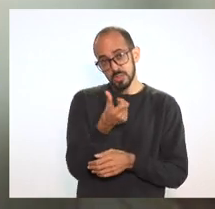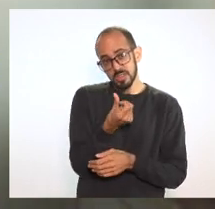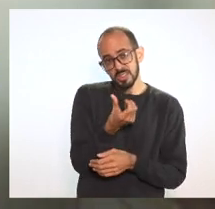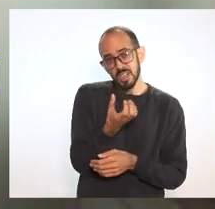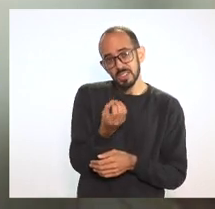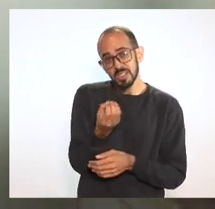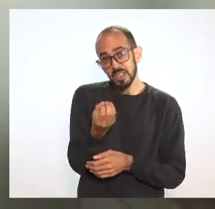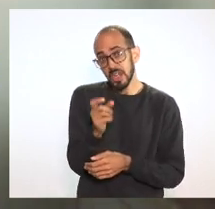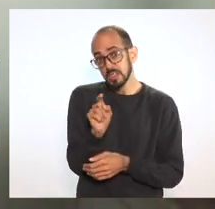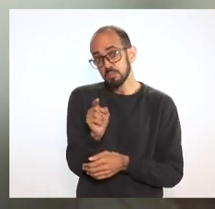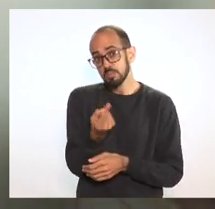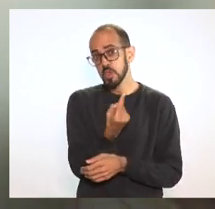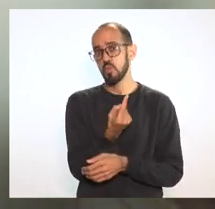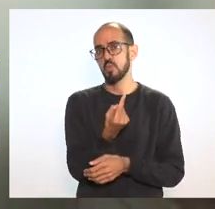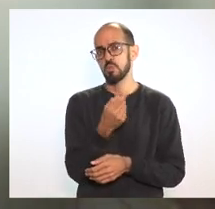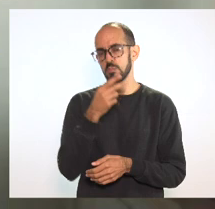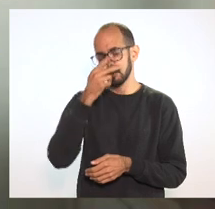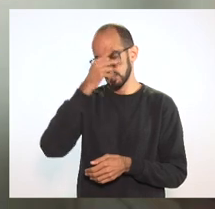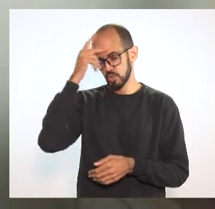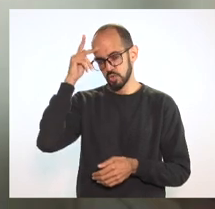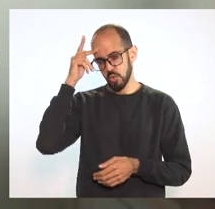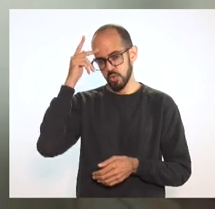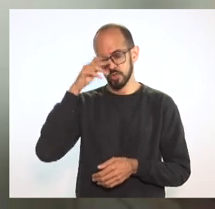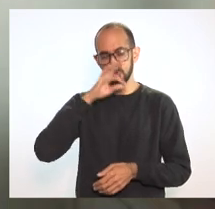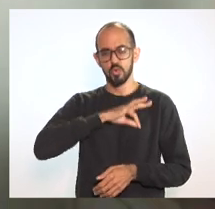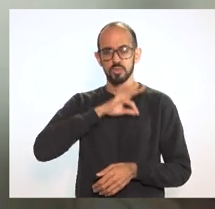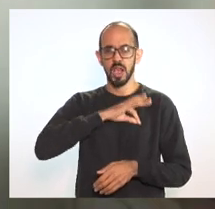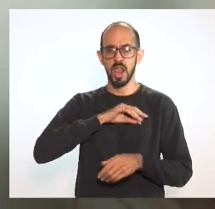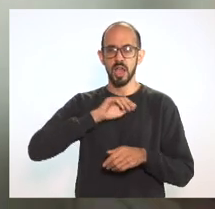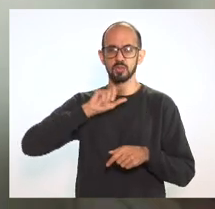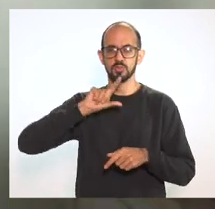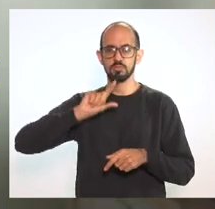600 mil pessoas com renda inferior a